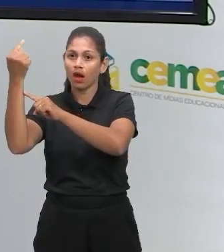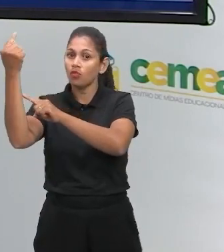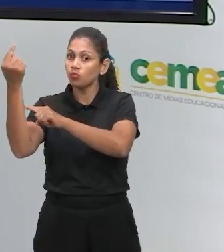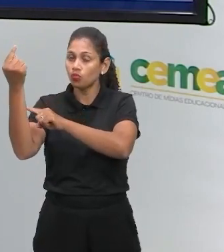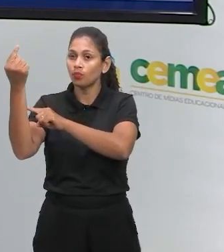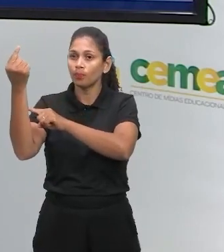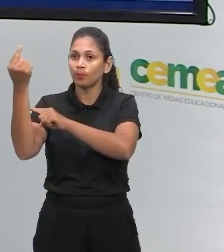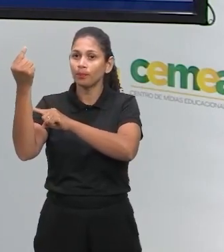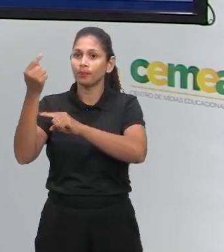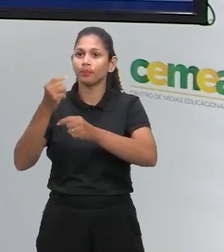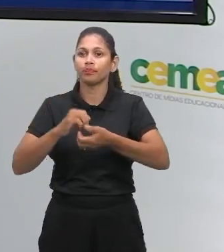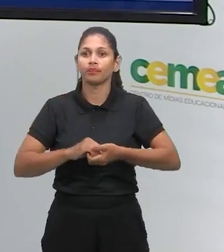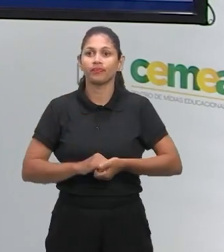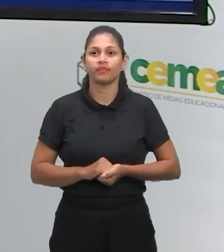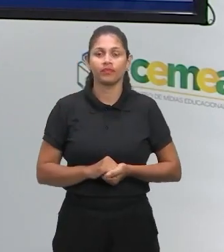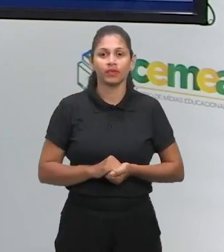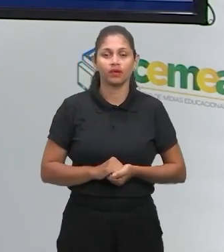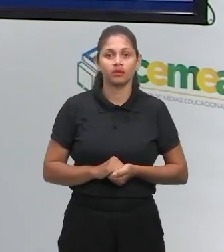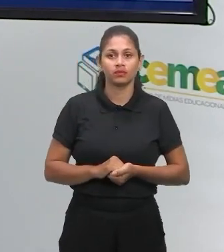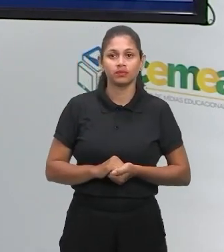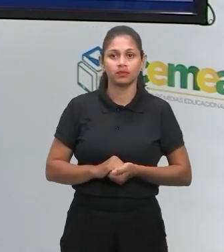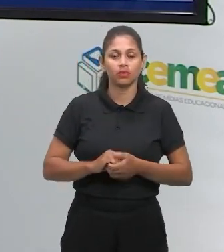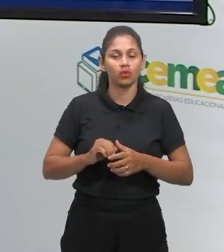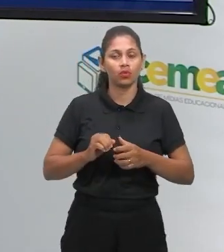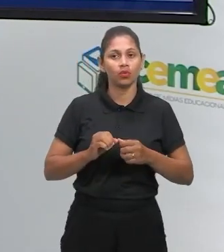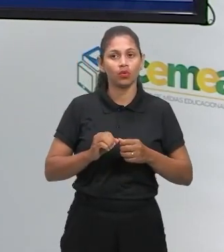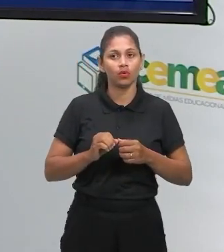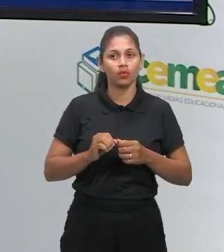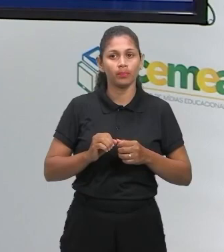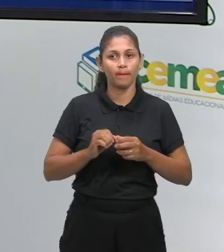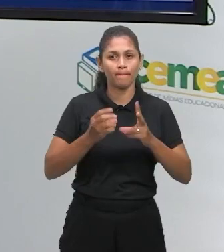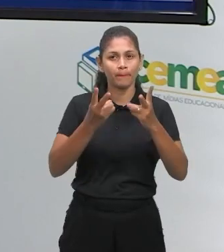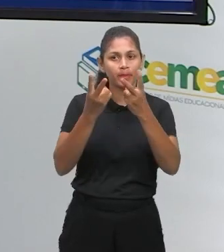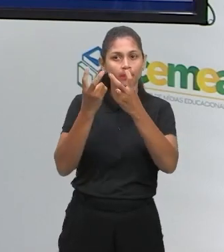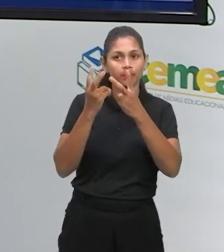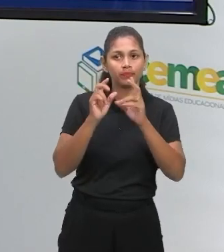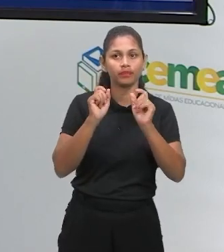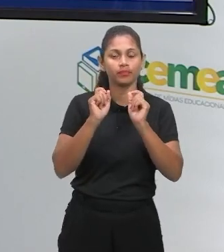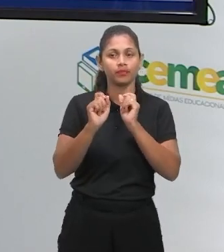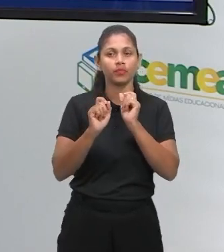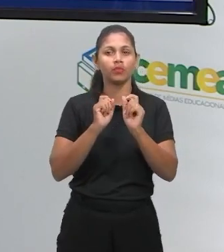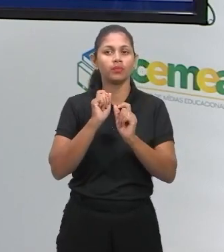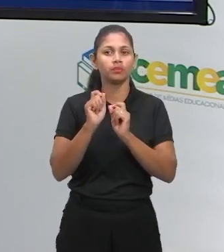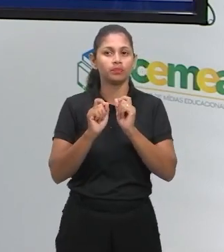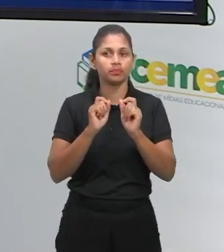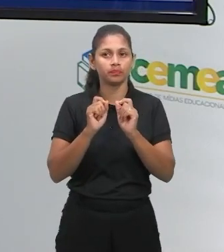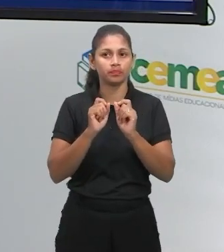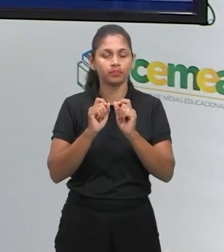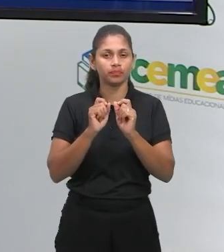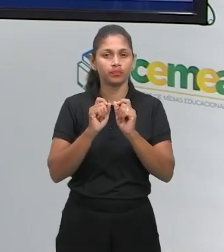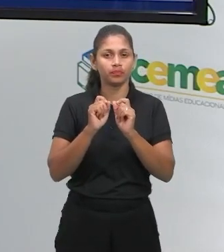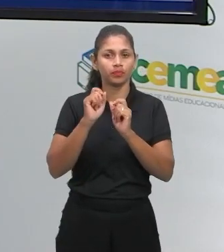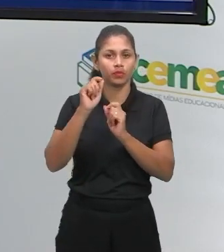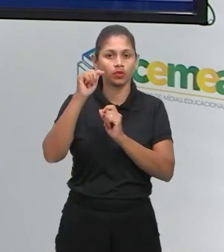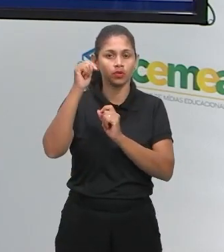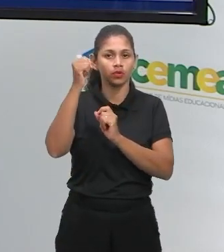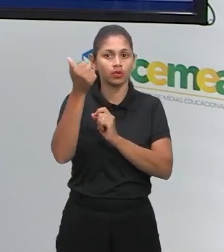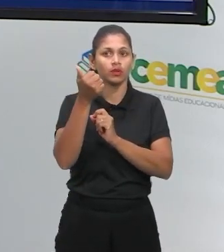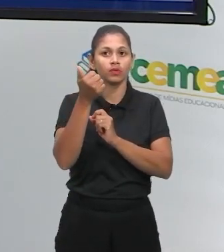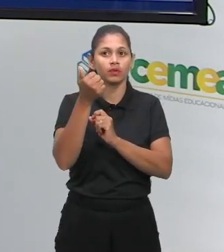10 elevado a 1, trazendo aqui para a tela, né? Você vai observar o quê? Que esse expoente 1, 10 elevado a 1 é quanto? É 10,